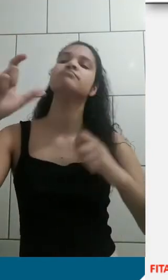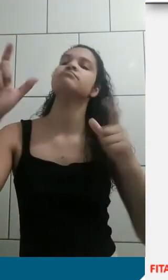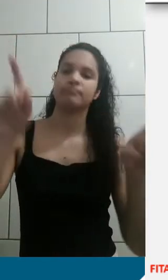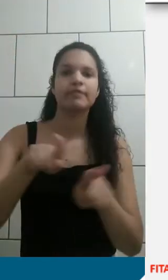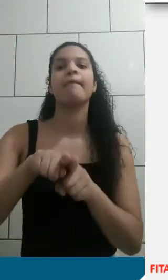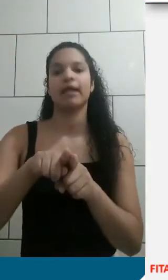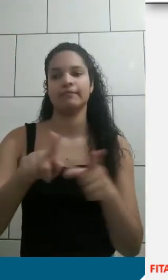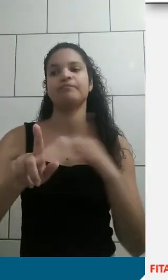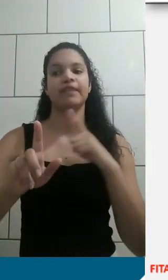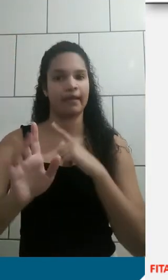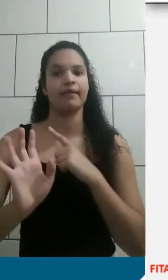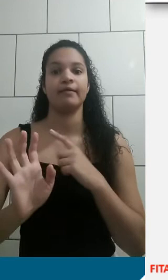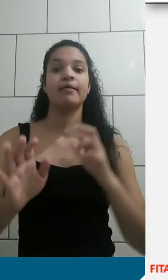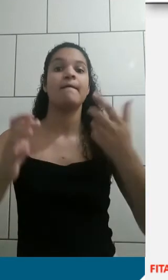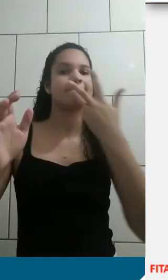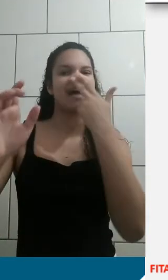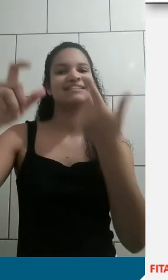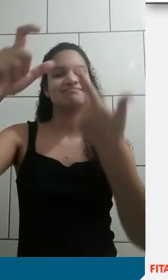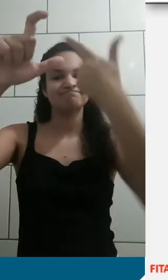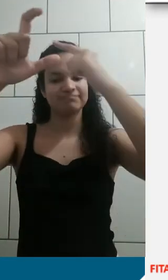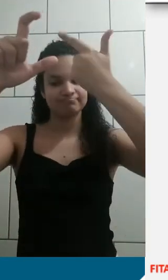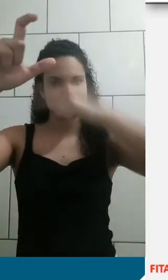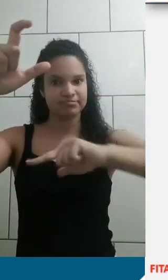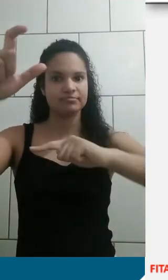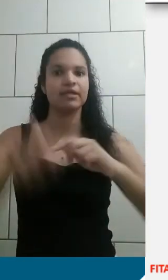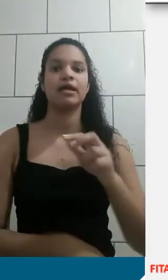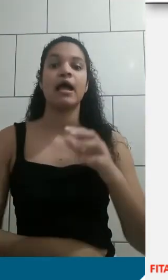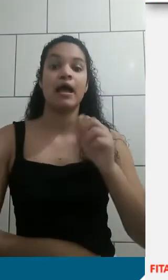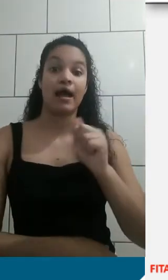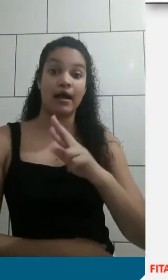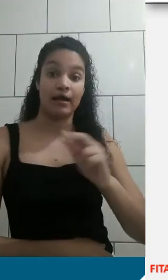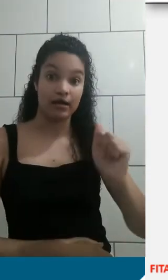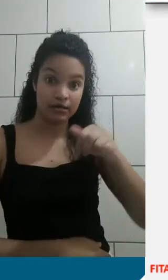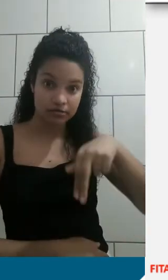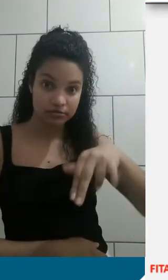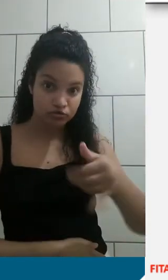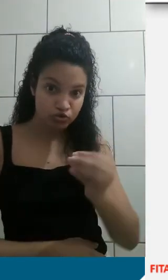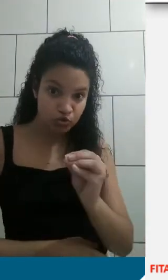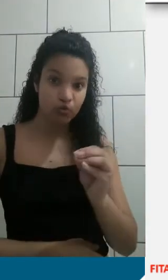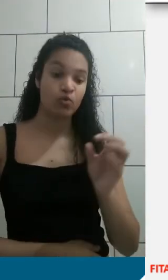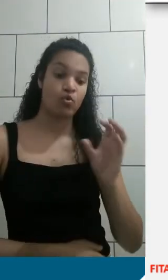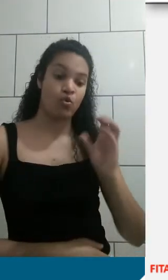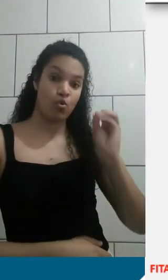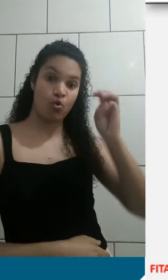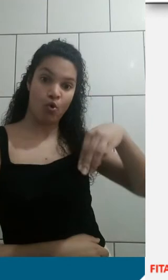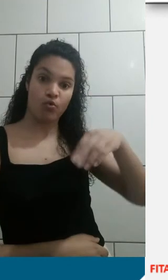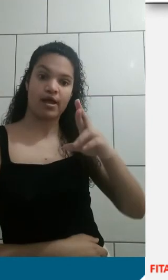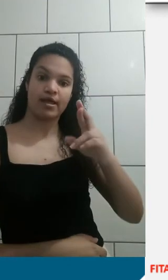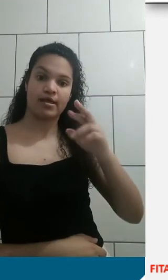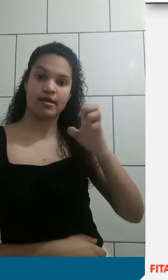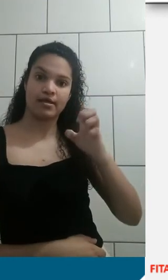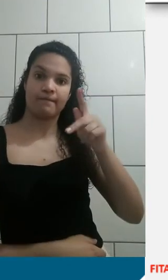arranjo com repetição. E a fórmula é essa aqui. E se lê arranjo com repetição de n elementos tomados P a